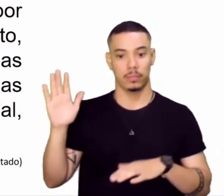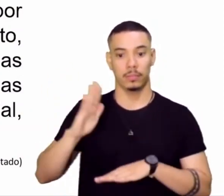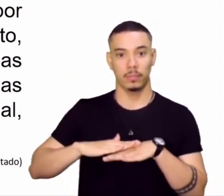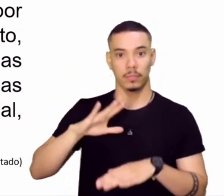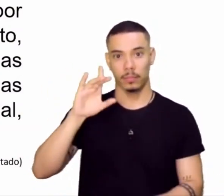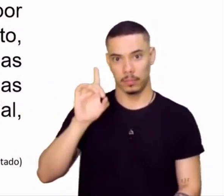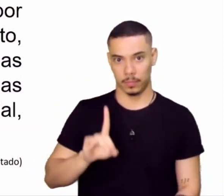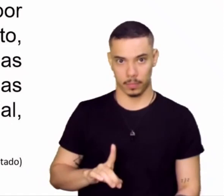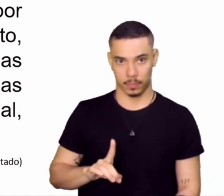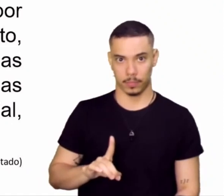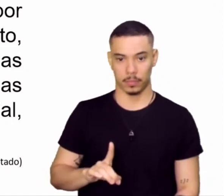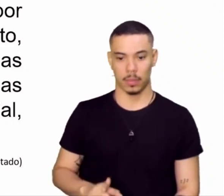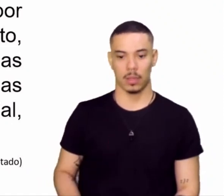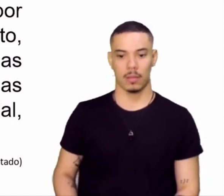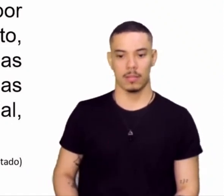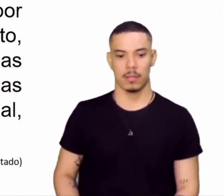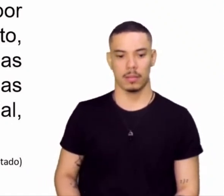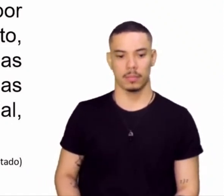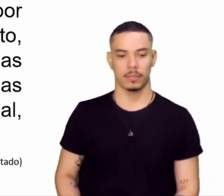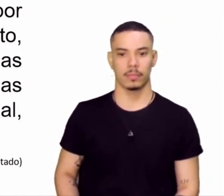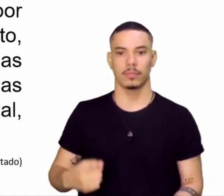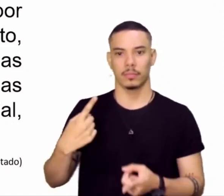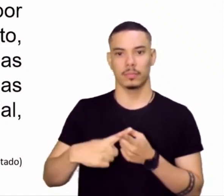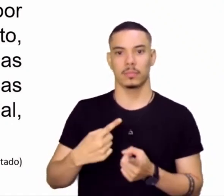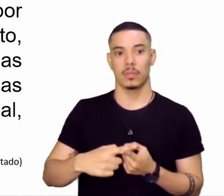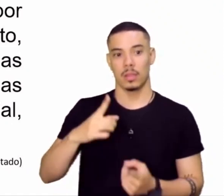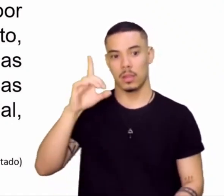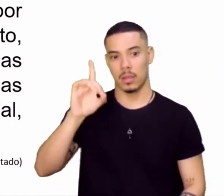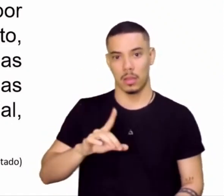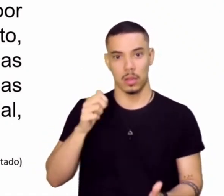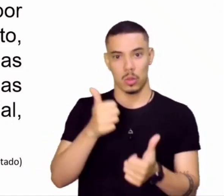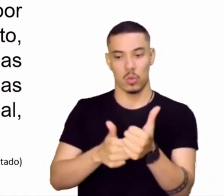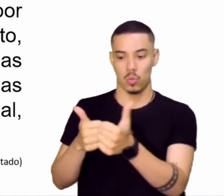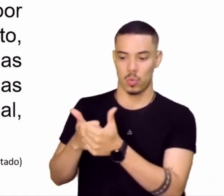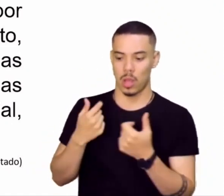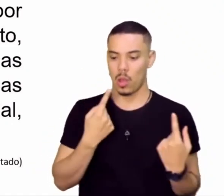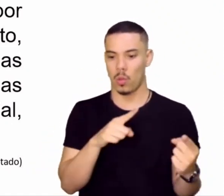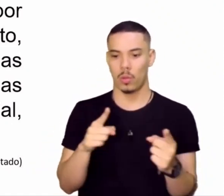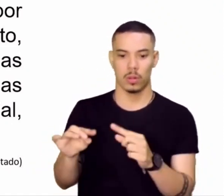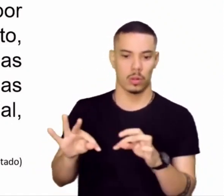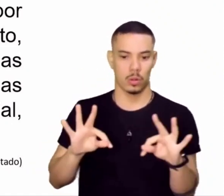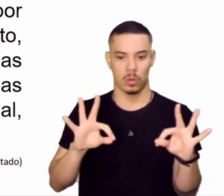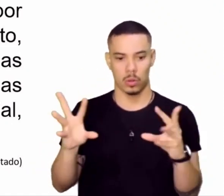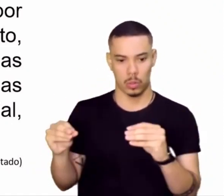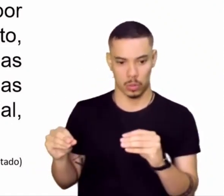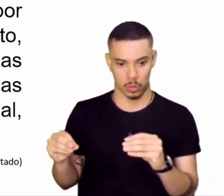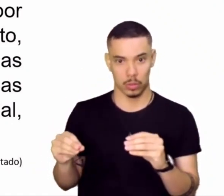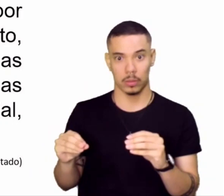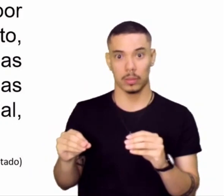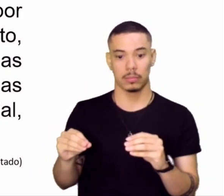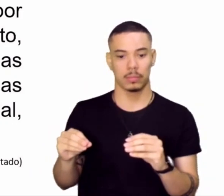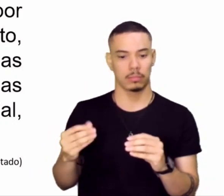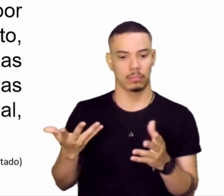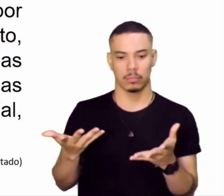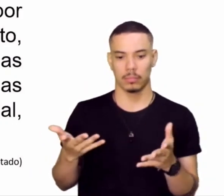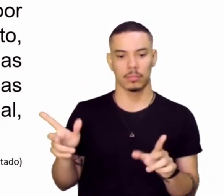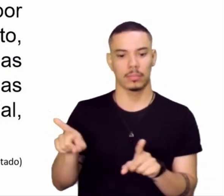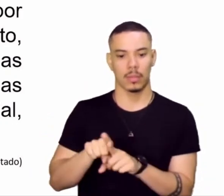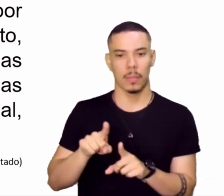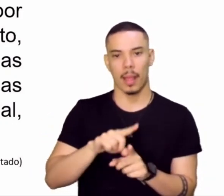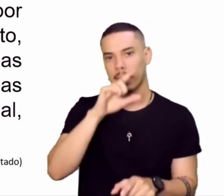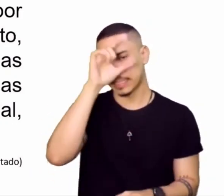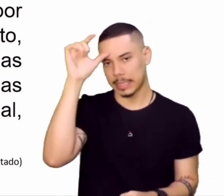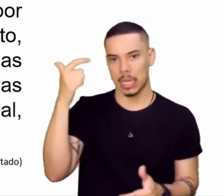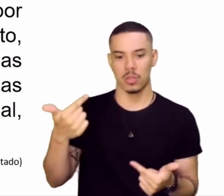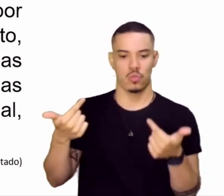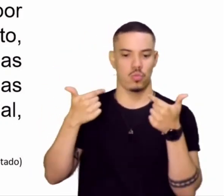direito, acrescentando-lhe o direito de lutar contra todas as formas de tirania, censura e tortura, contra